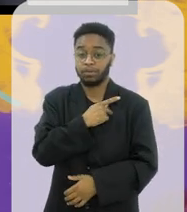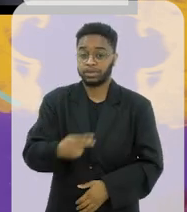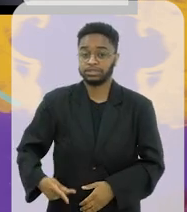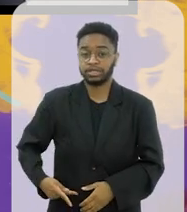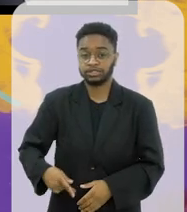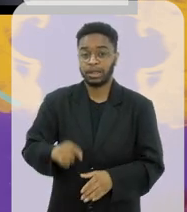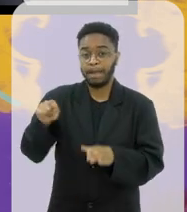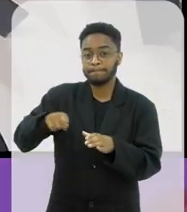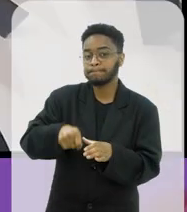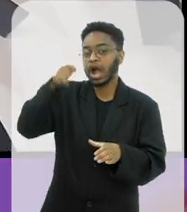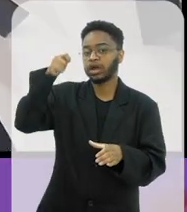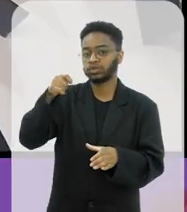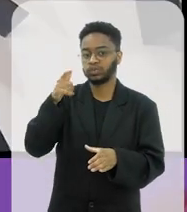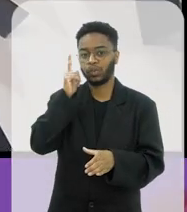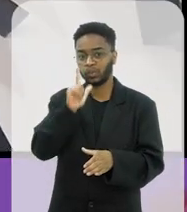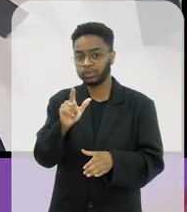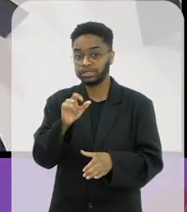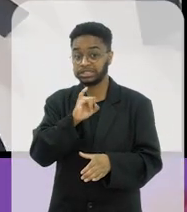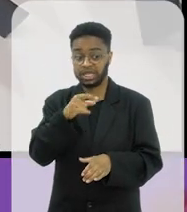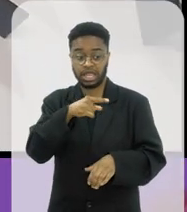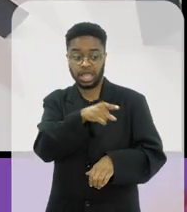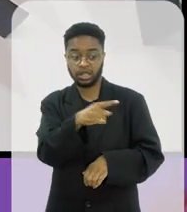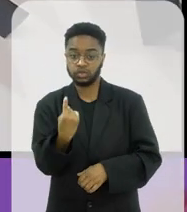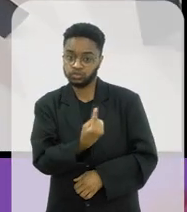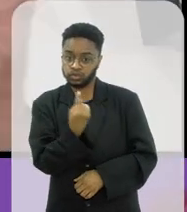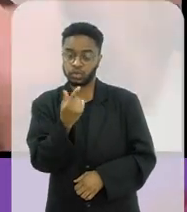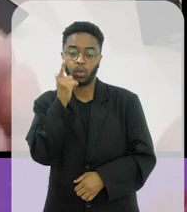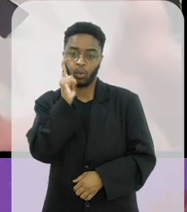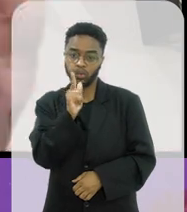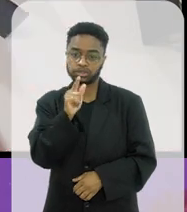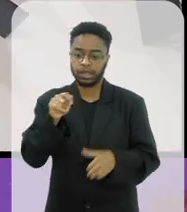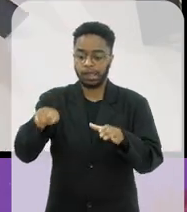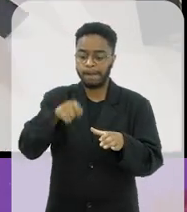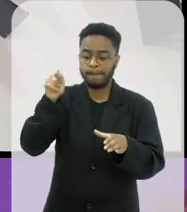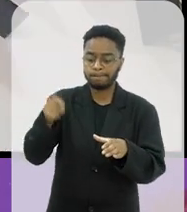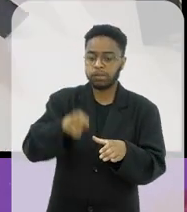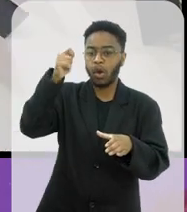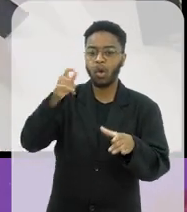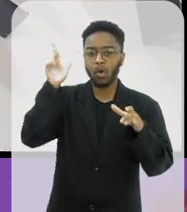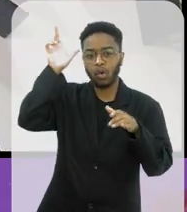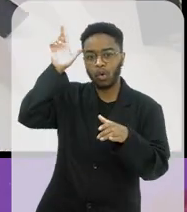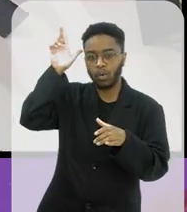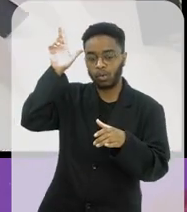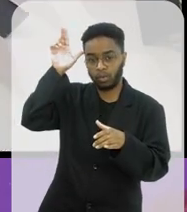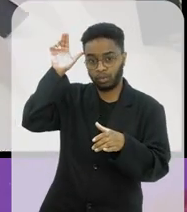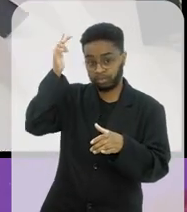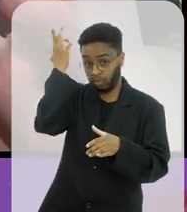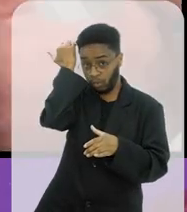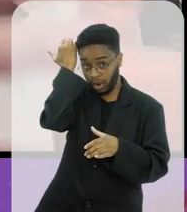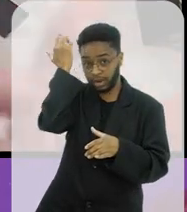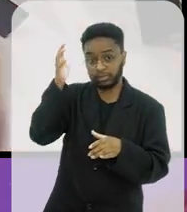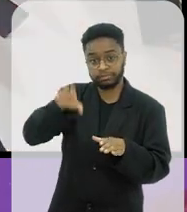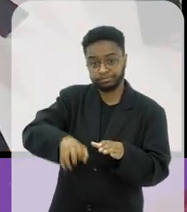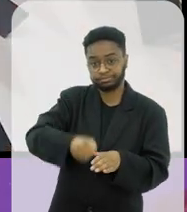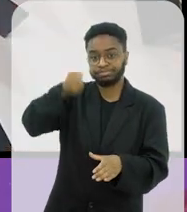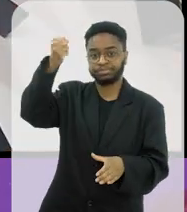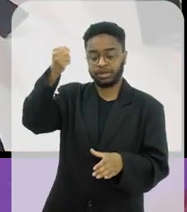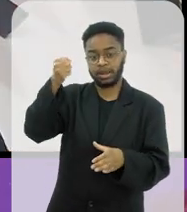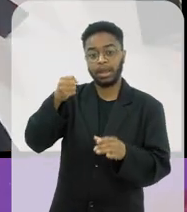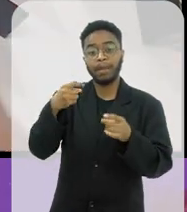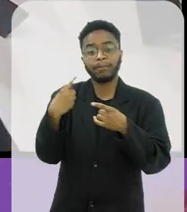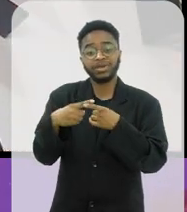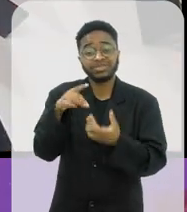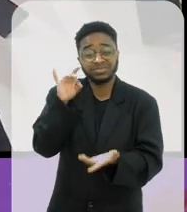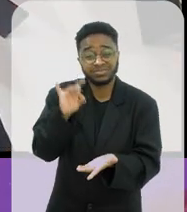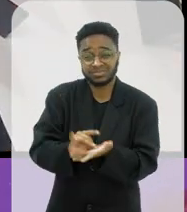presidente é mágico. Se o presidente, só ele vai conseguir tirar da cartola um coelho. Desculpe tirar o coelho da cartola.